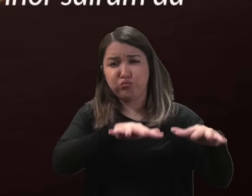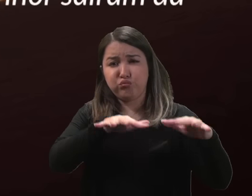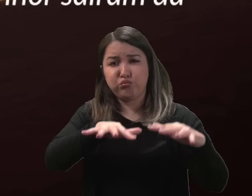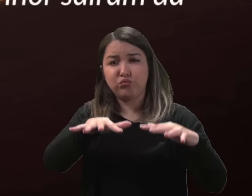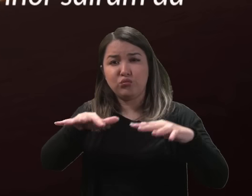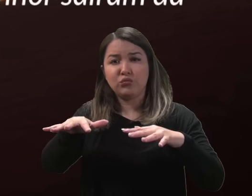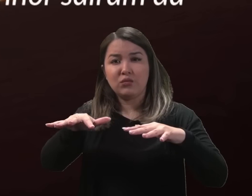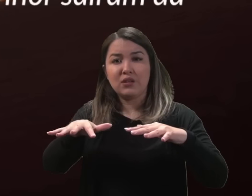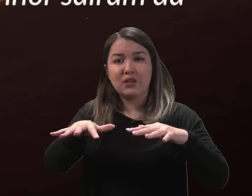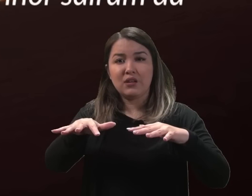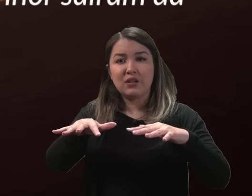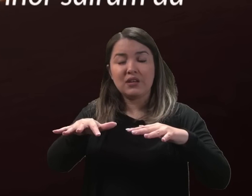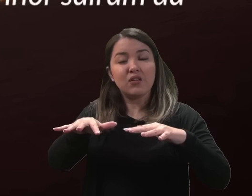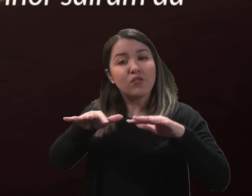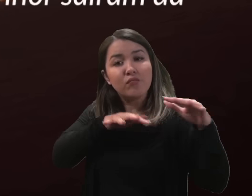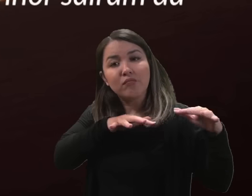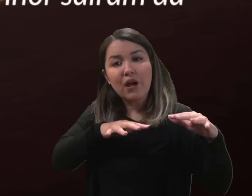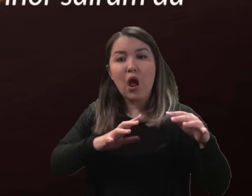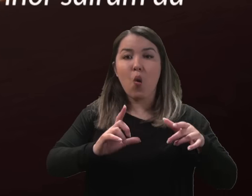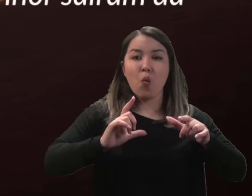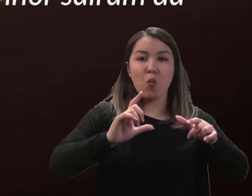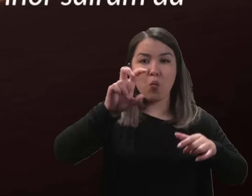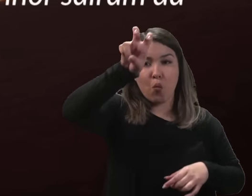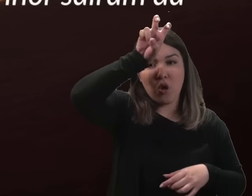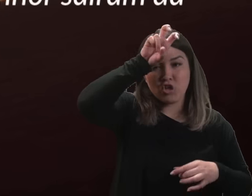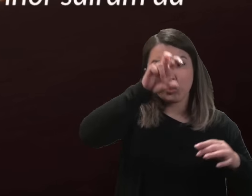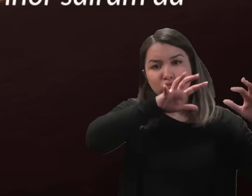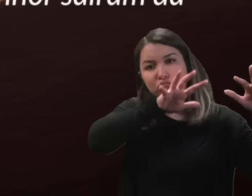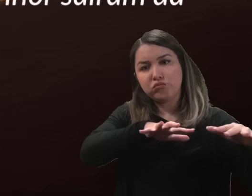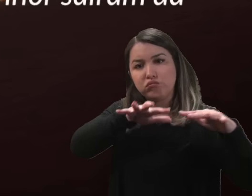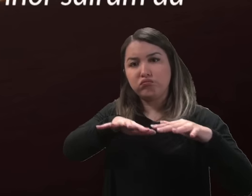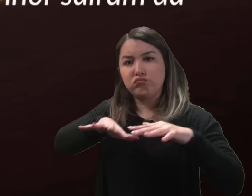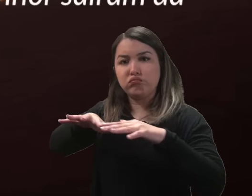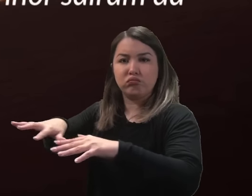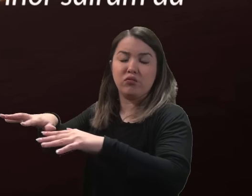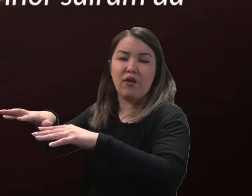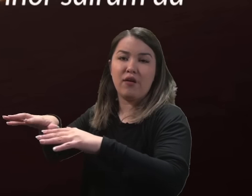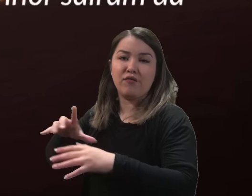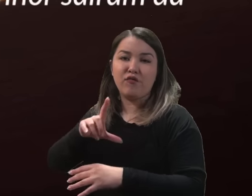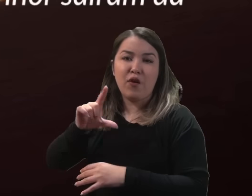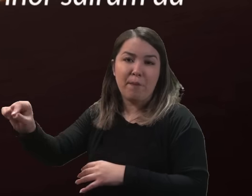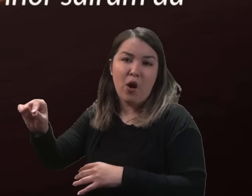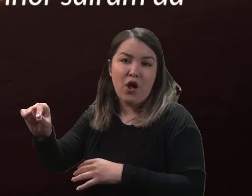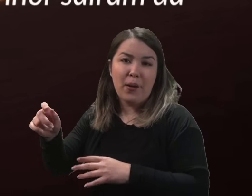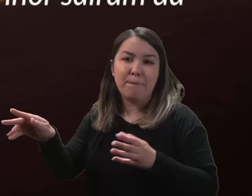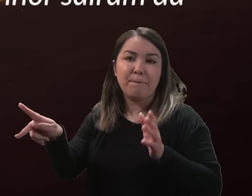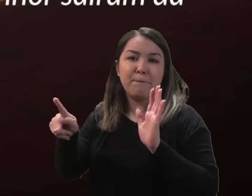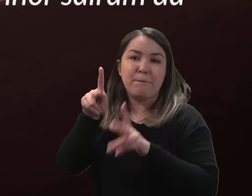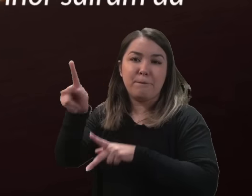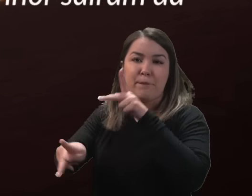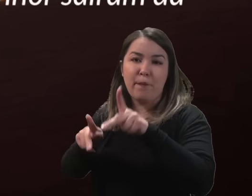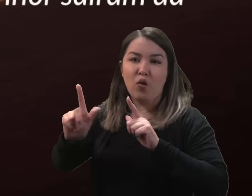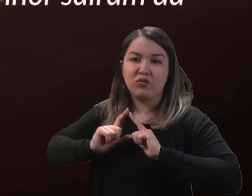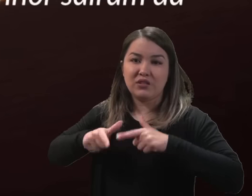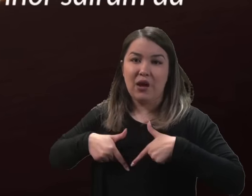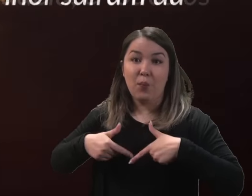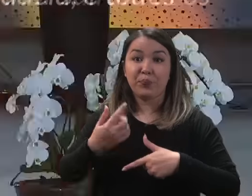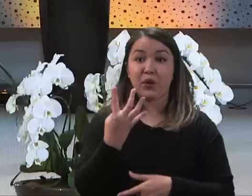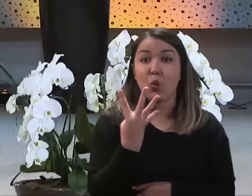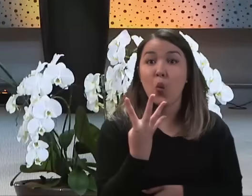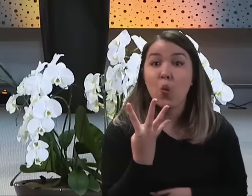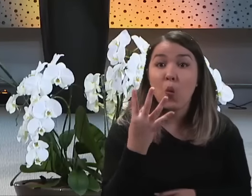saíram da terra do Egito um tempo profético 430 anos quando o